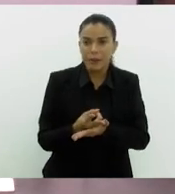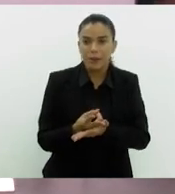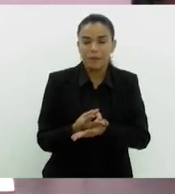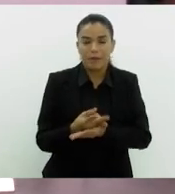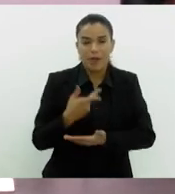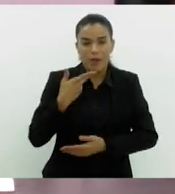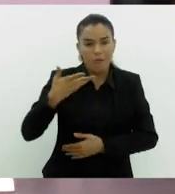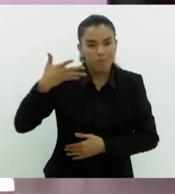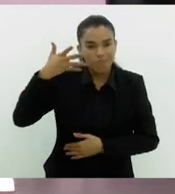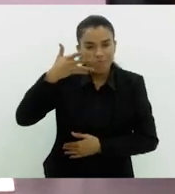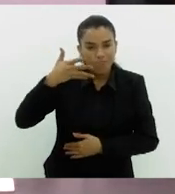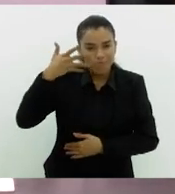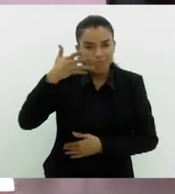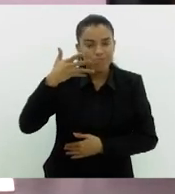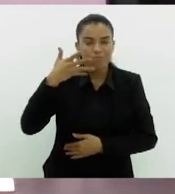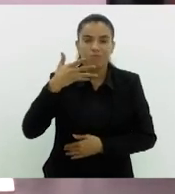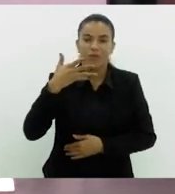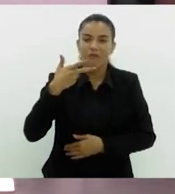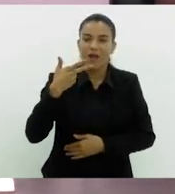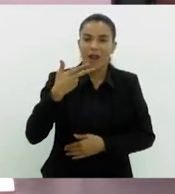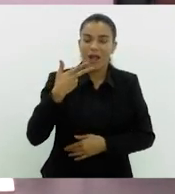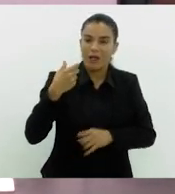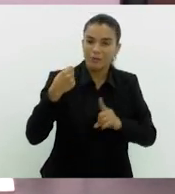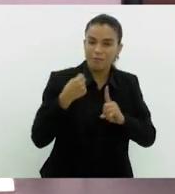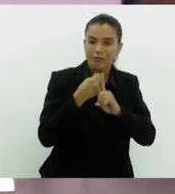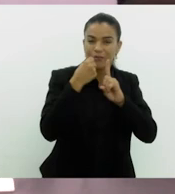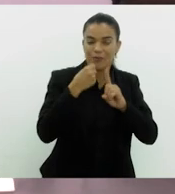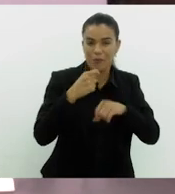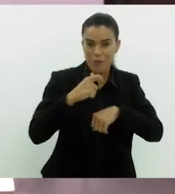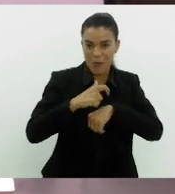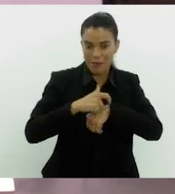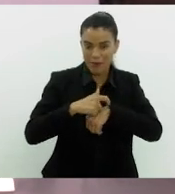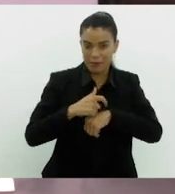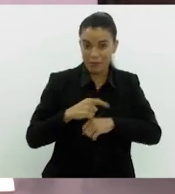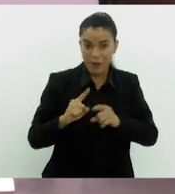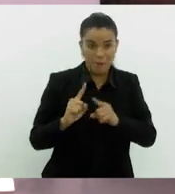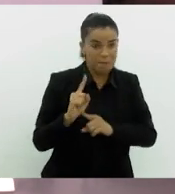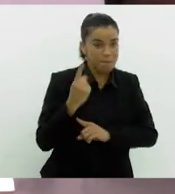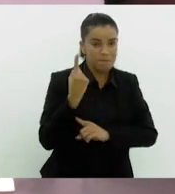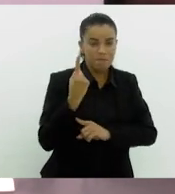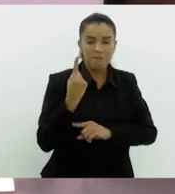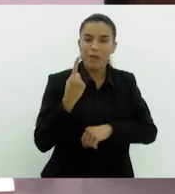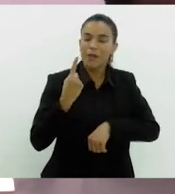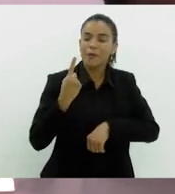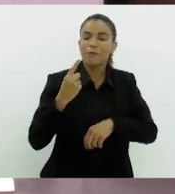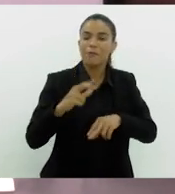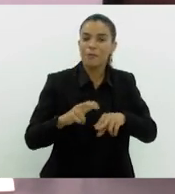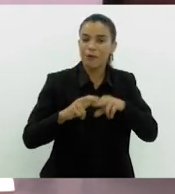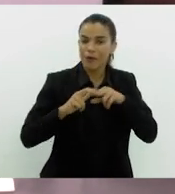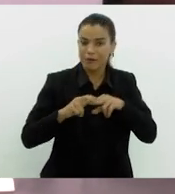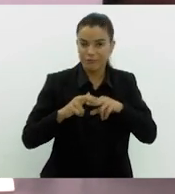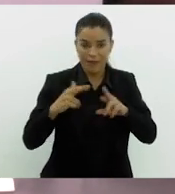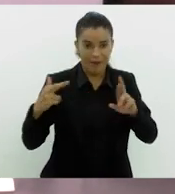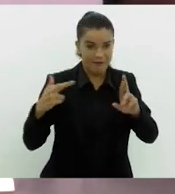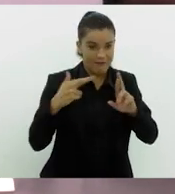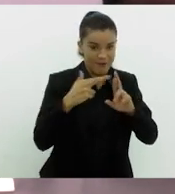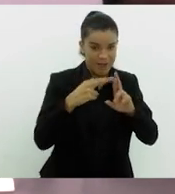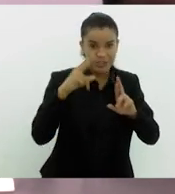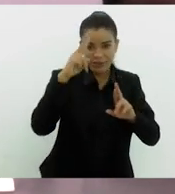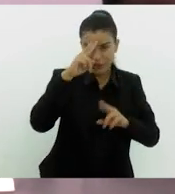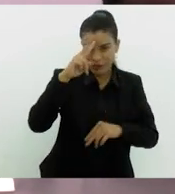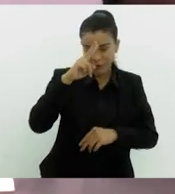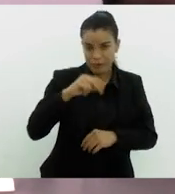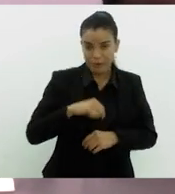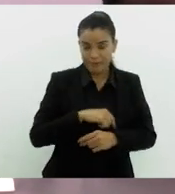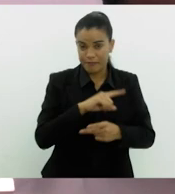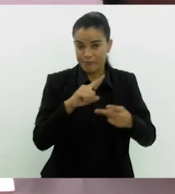a minha fala demarcando esse momento por duas questões. A primeira, para a gente fazer a referência histórica que é necessário.